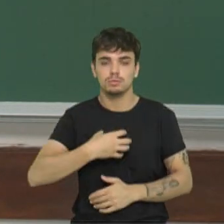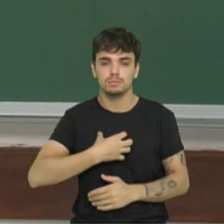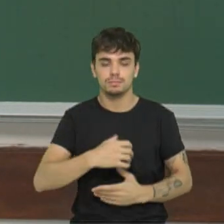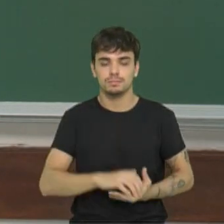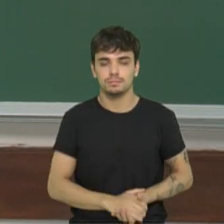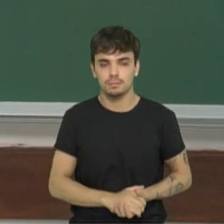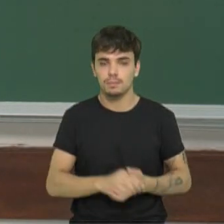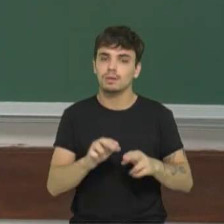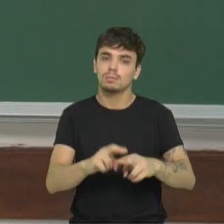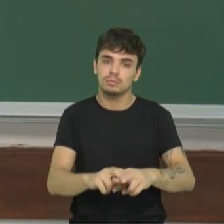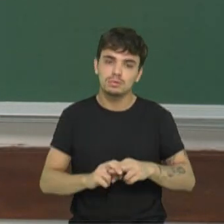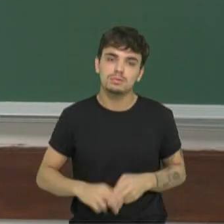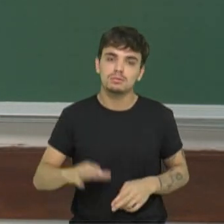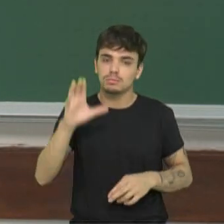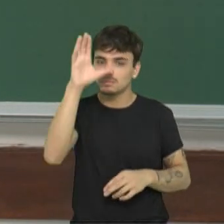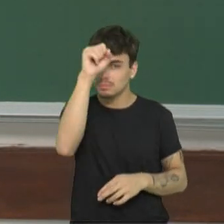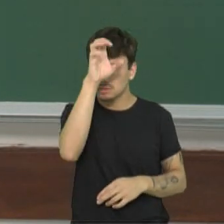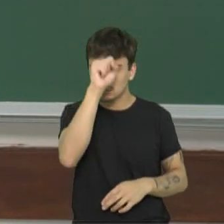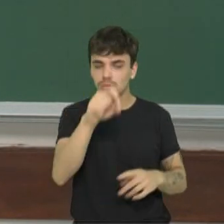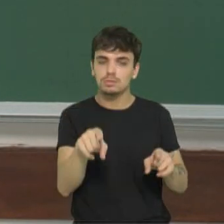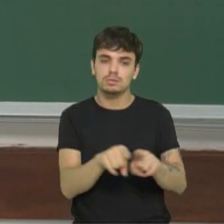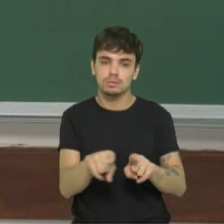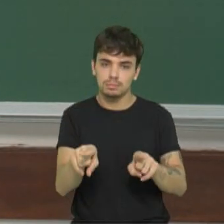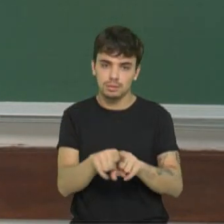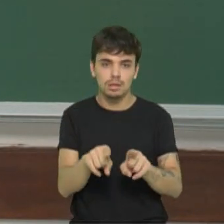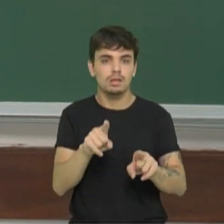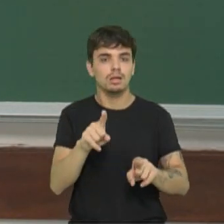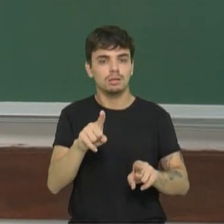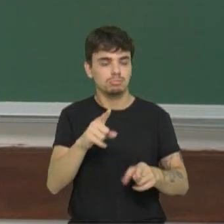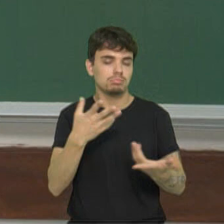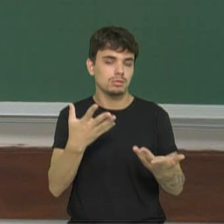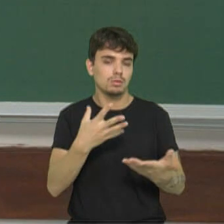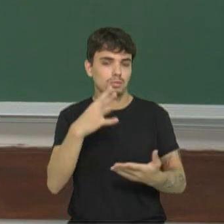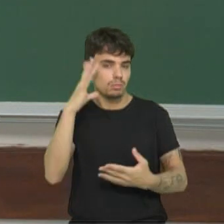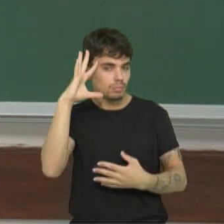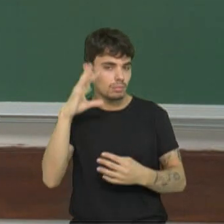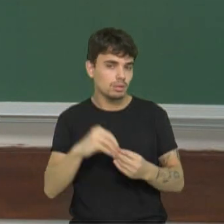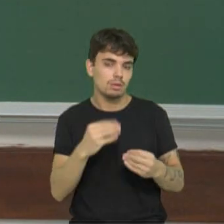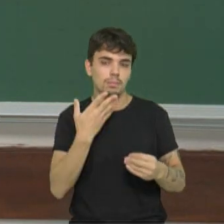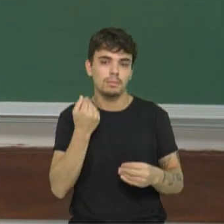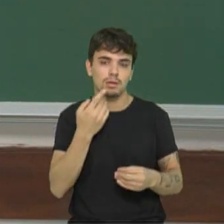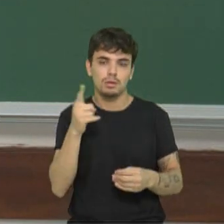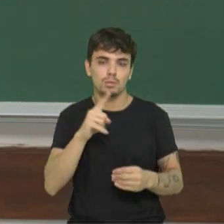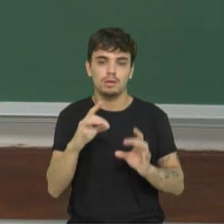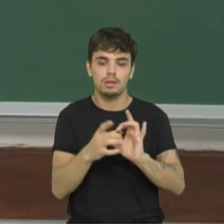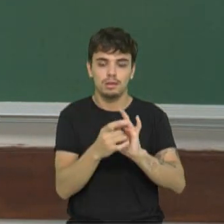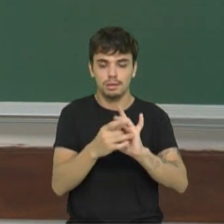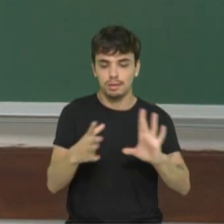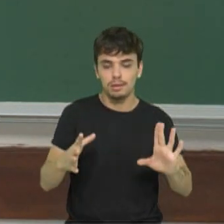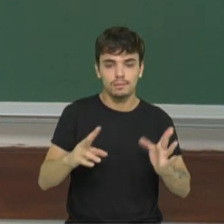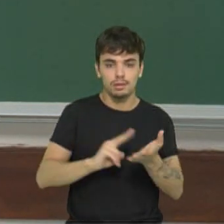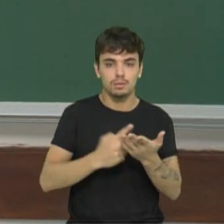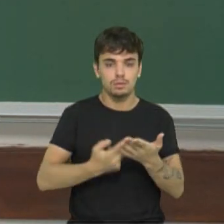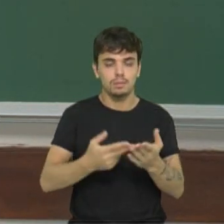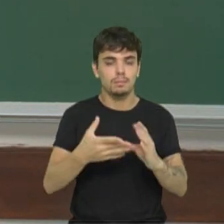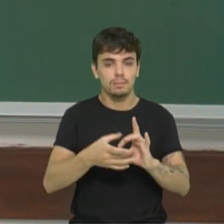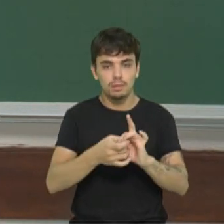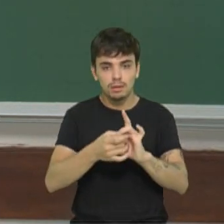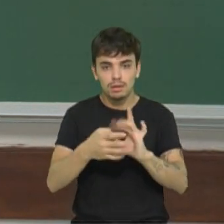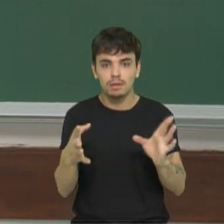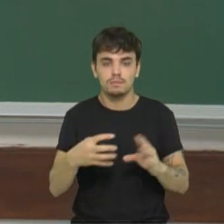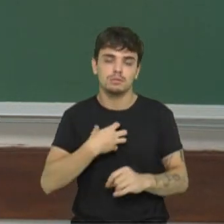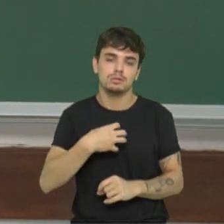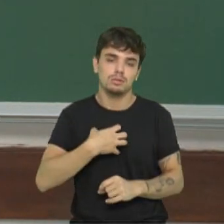né? A gente inclusive aprendeu que a tradução melhor não é simplesmente estilo livre, mas sim